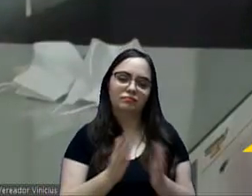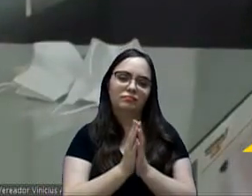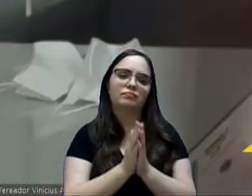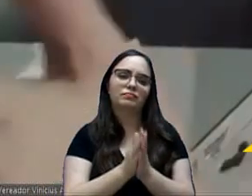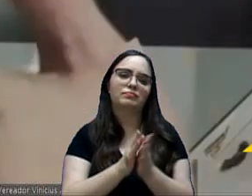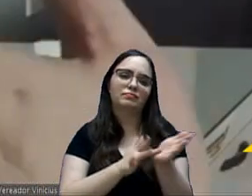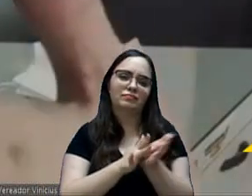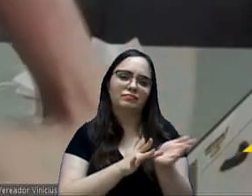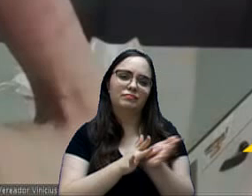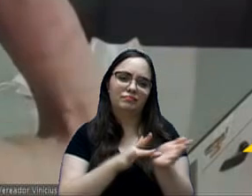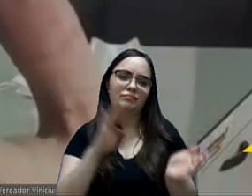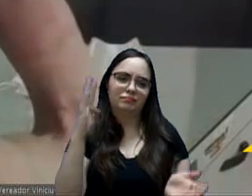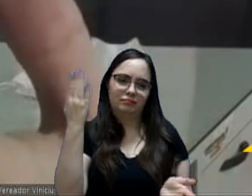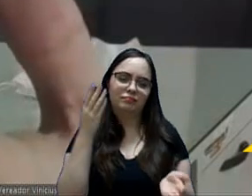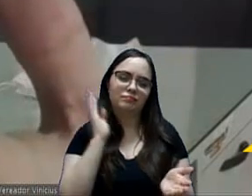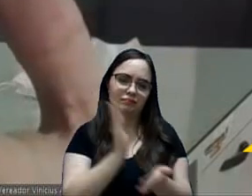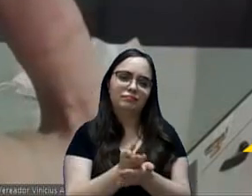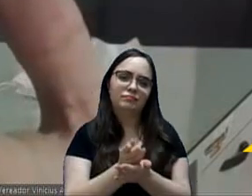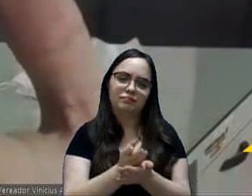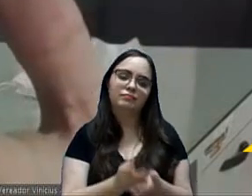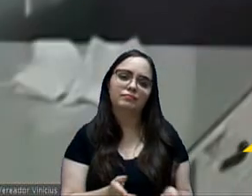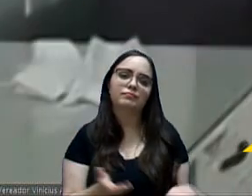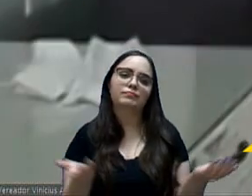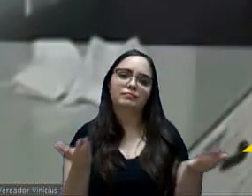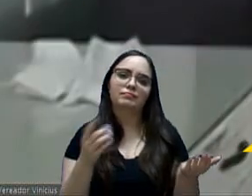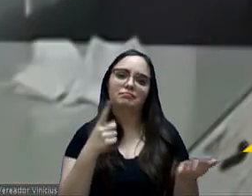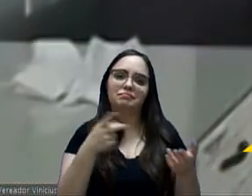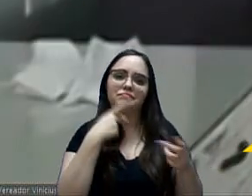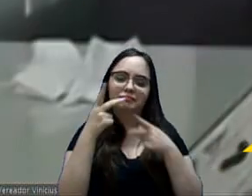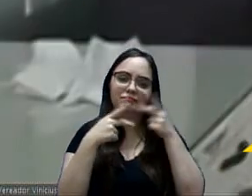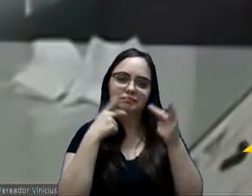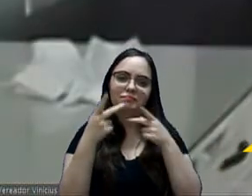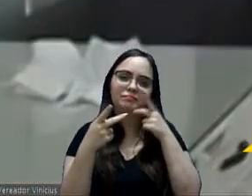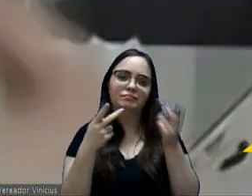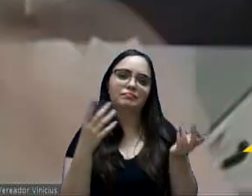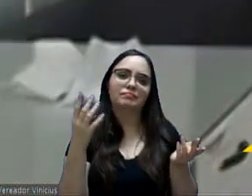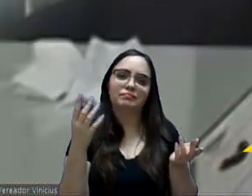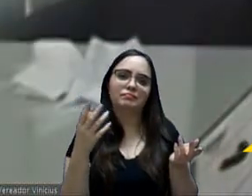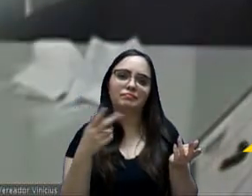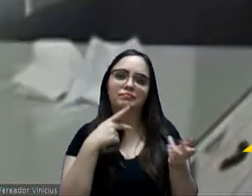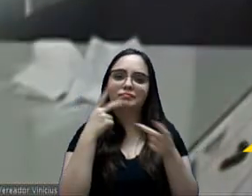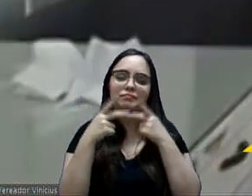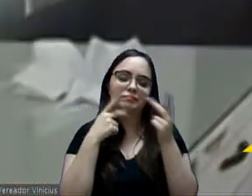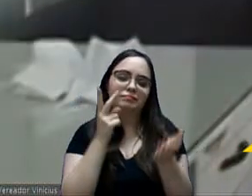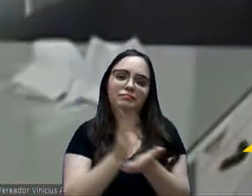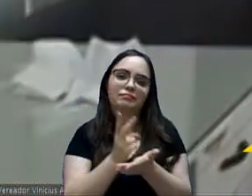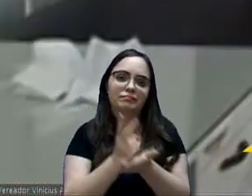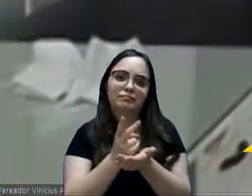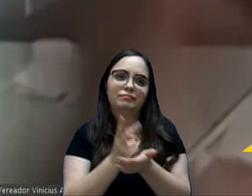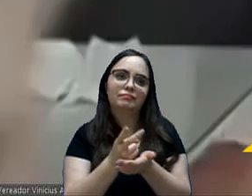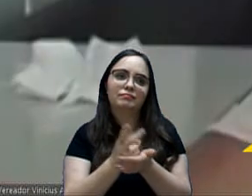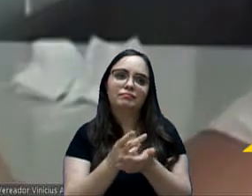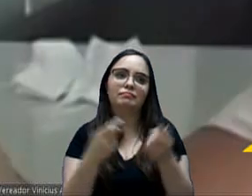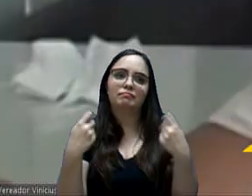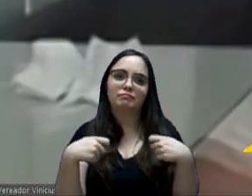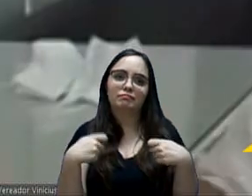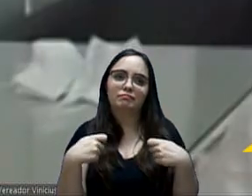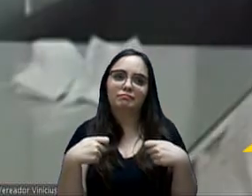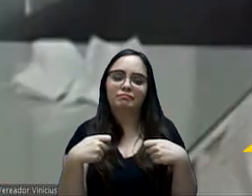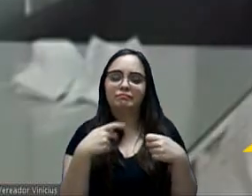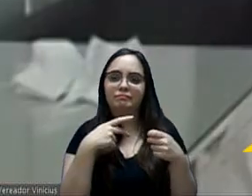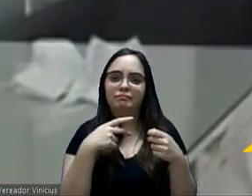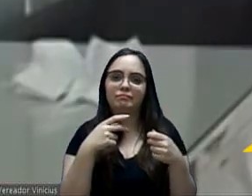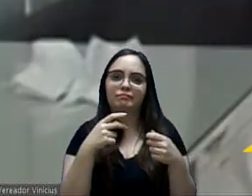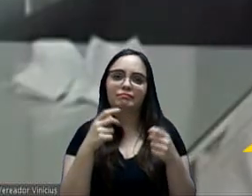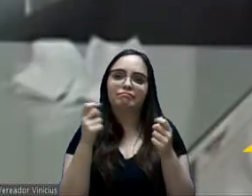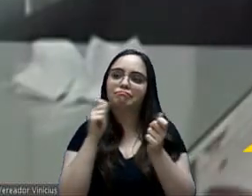hipócrita aqui, né? Porque não adianta agora vir com esse discurso lindo, maravilhoso, quadrado de vocês sempre, né? E fica denegrindo a imagem dos